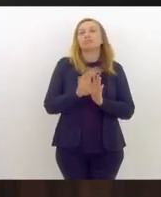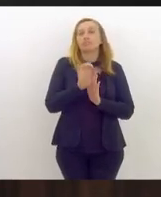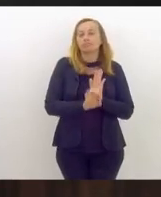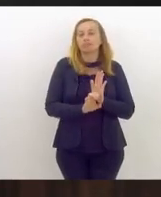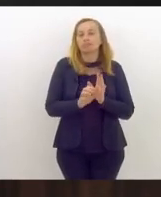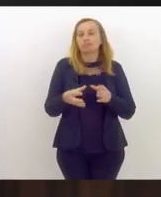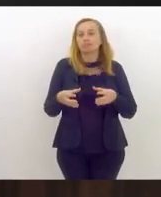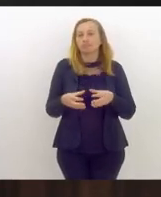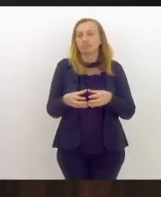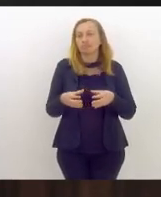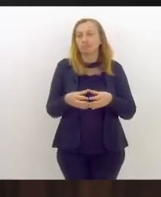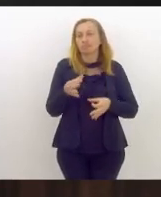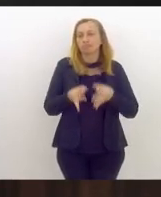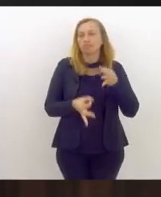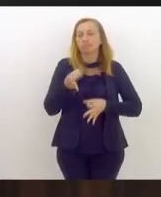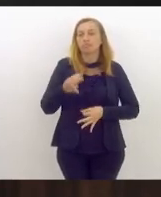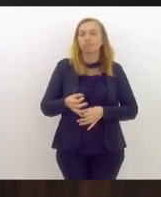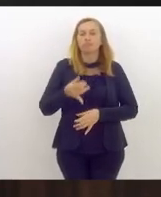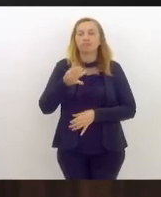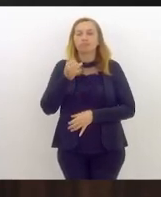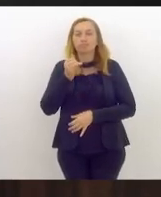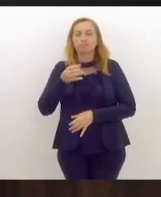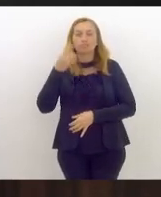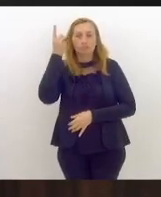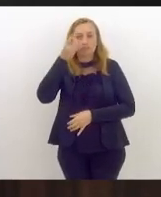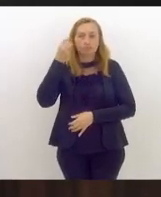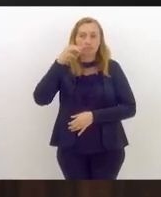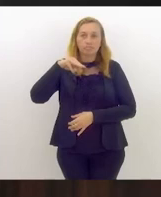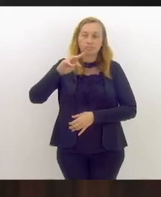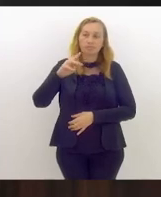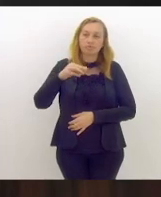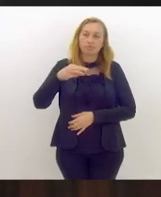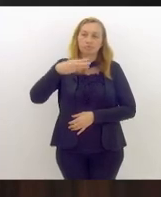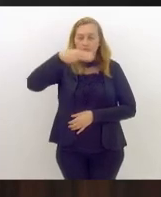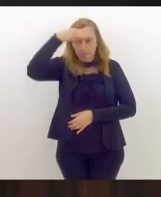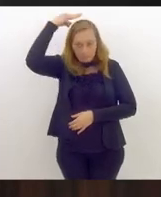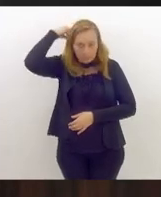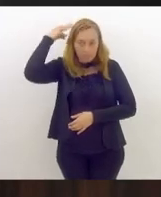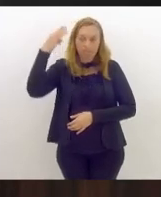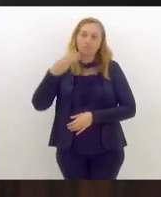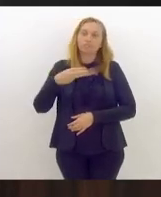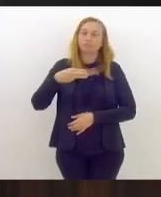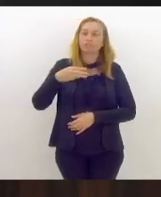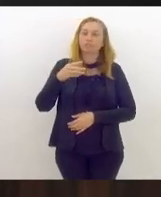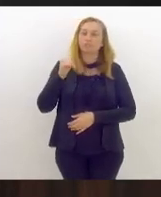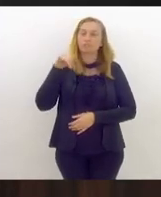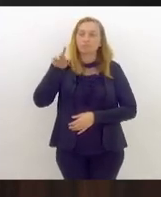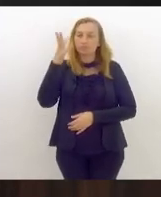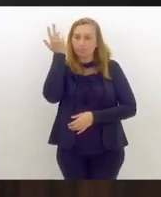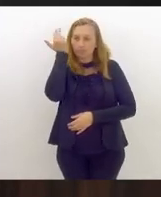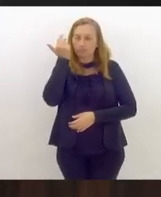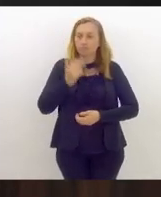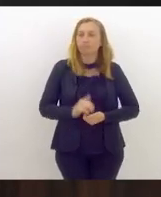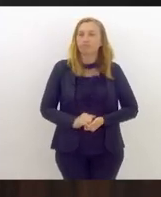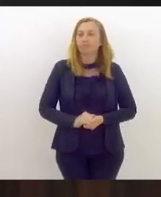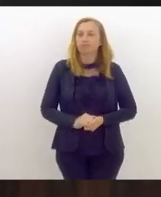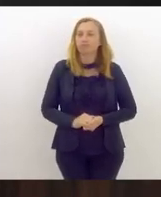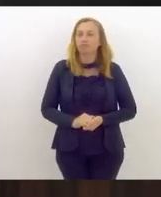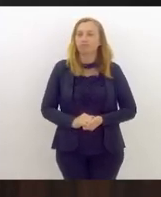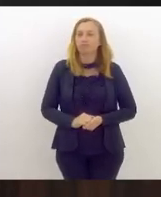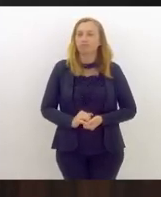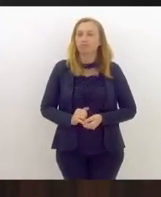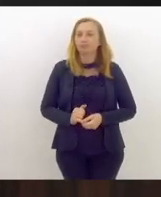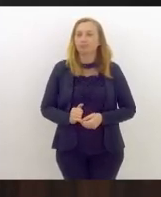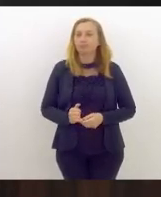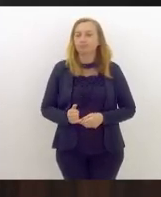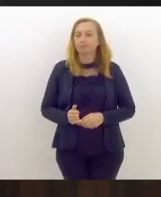Justiça. Relatores, deputado Márcio Pacheco, Flávio Serafini, Valdeque Carneiro, Eurico Júnior e Eliomar Coelho. Pendendo de